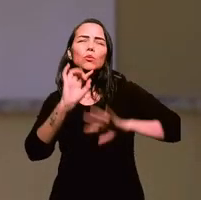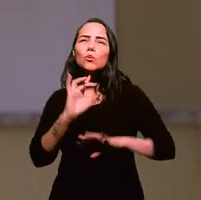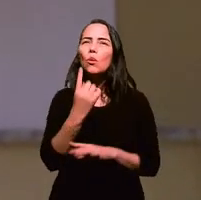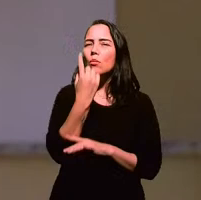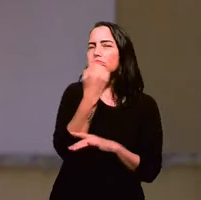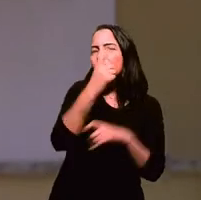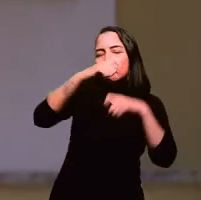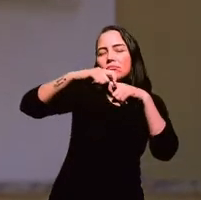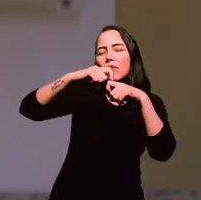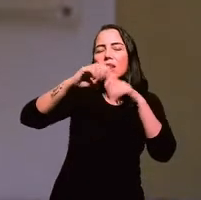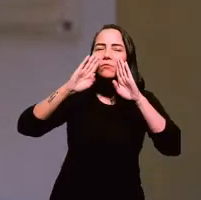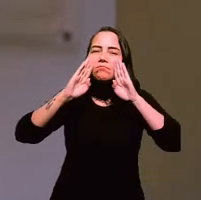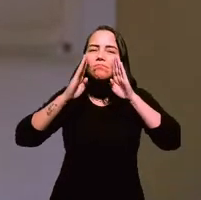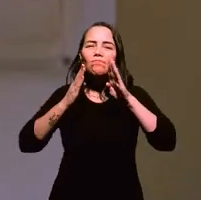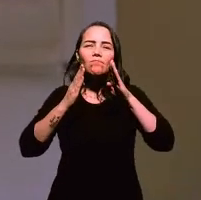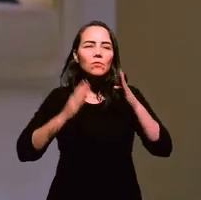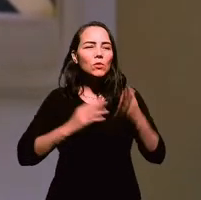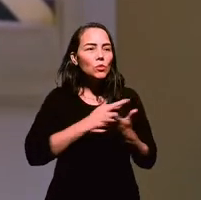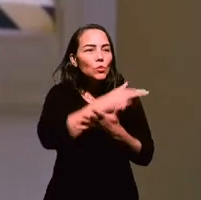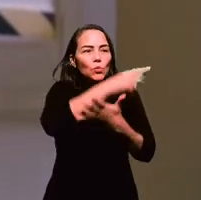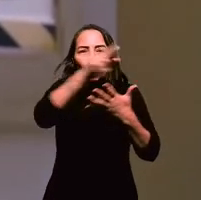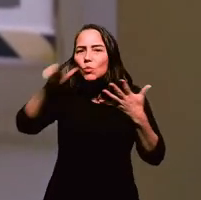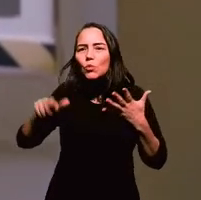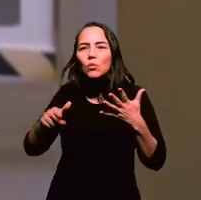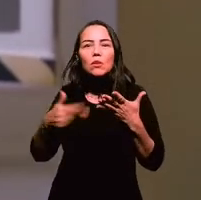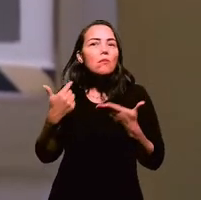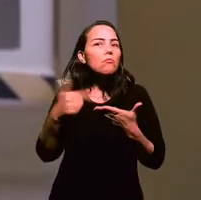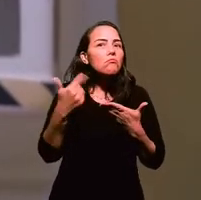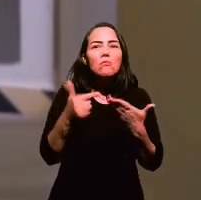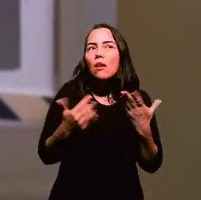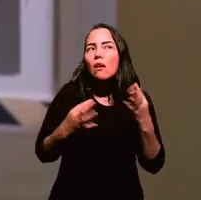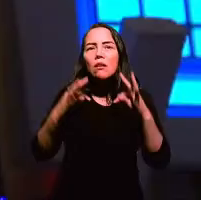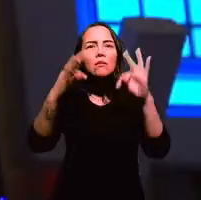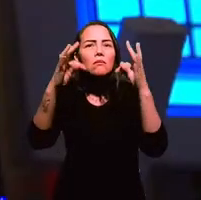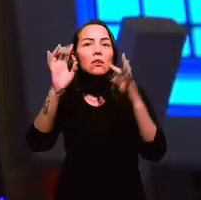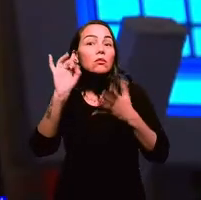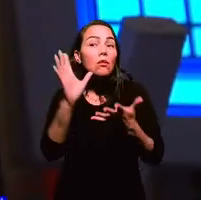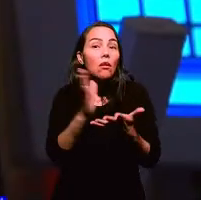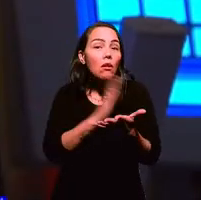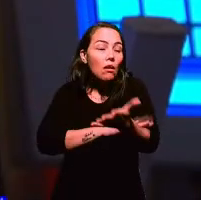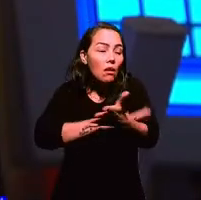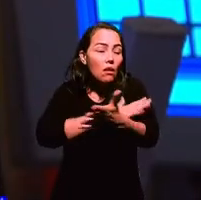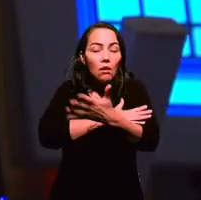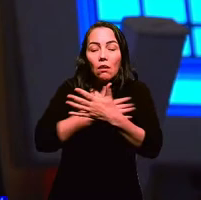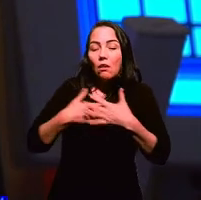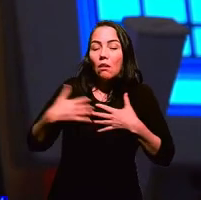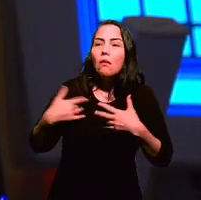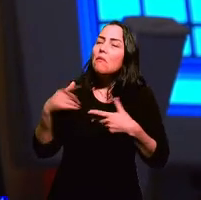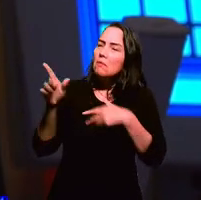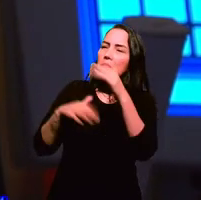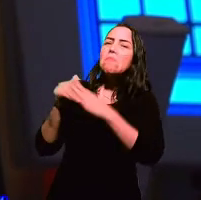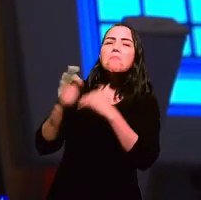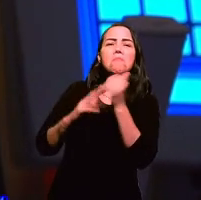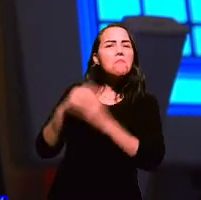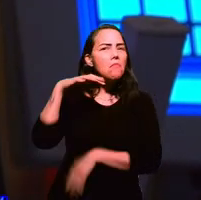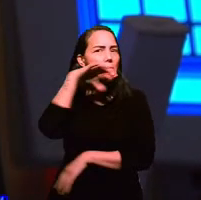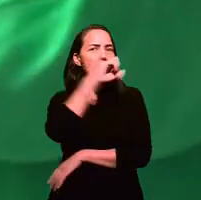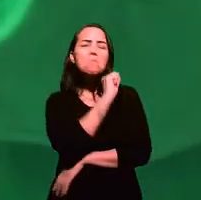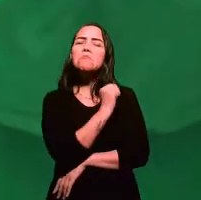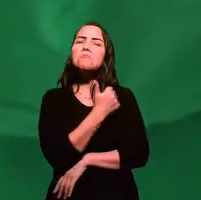fazer coisa quebrada. O resto não tinha aparelho. Naquele tempo era só no toque. E eles tinham tanta prática que eles faziam